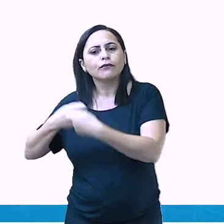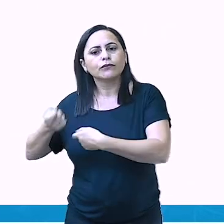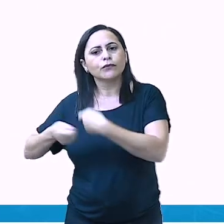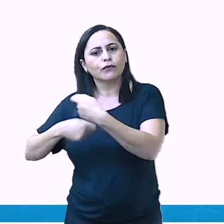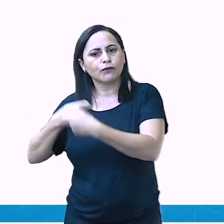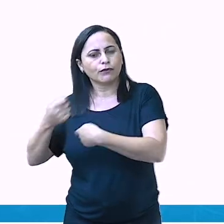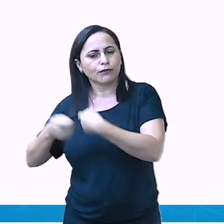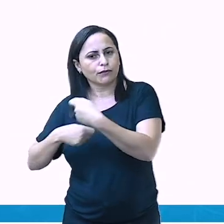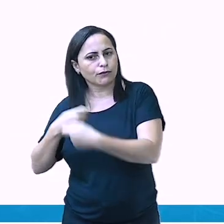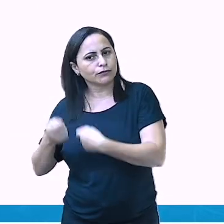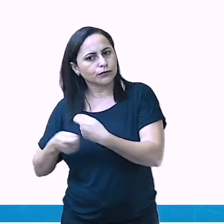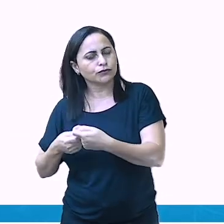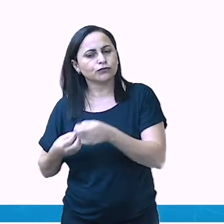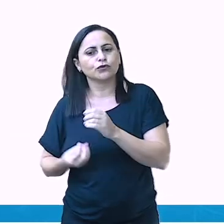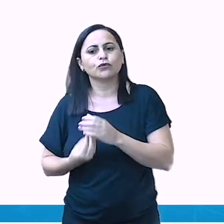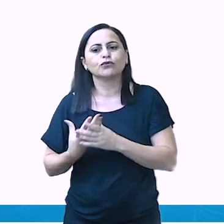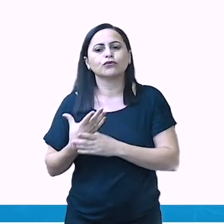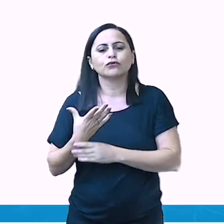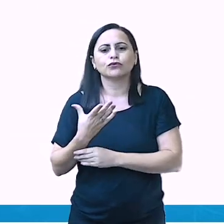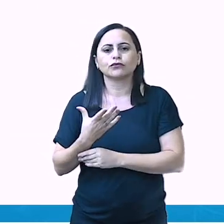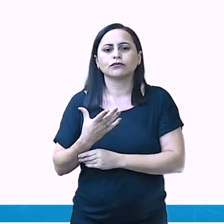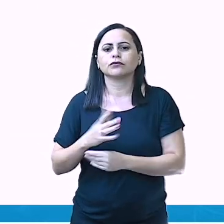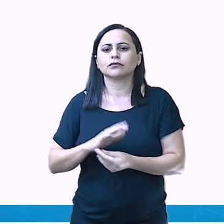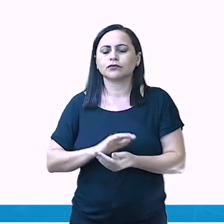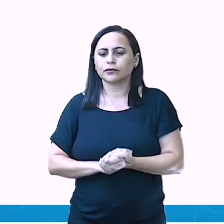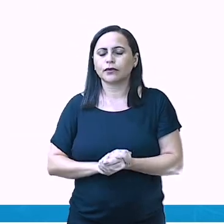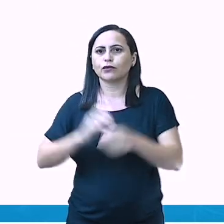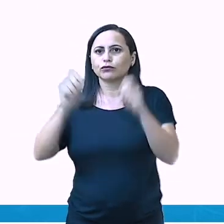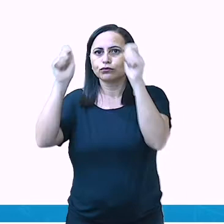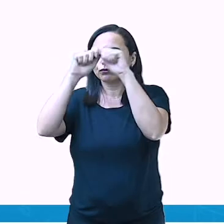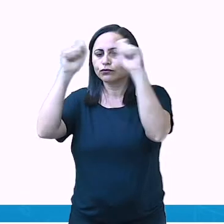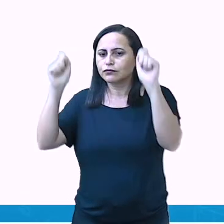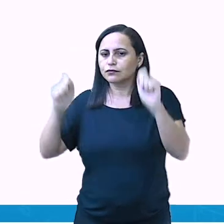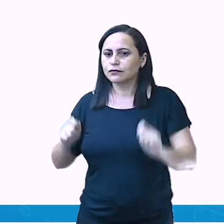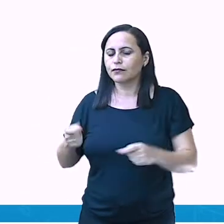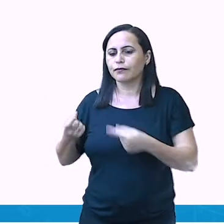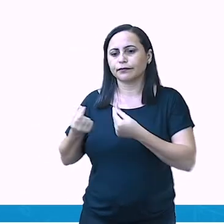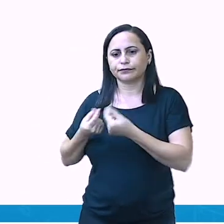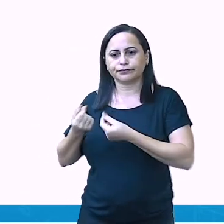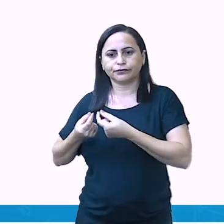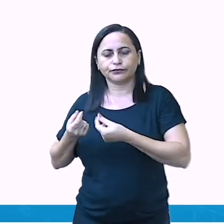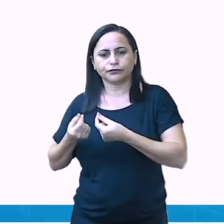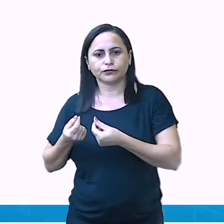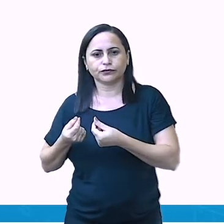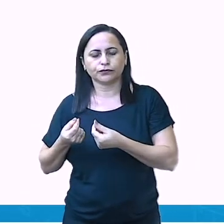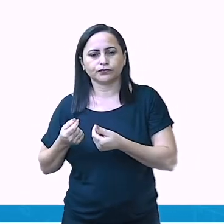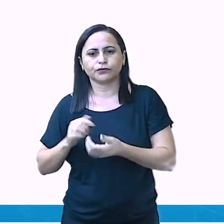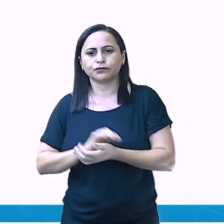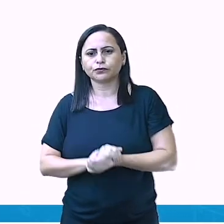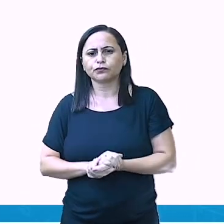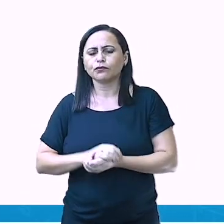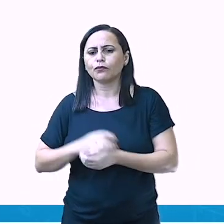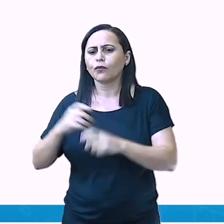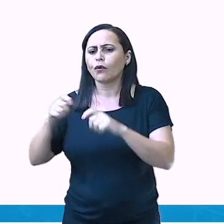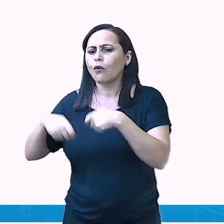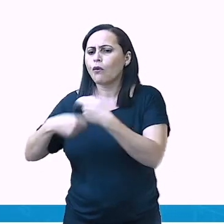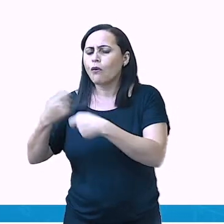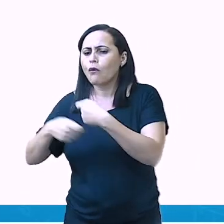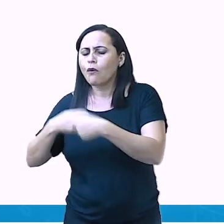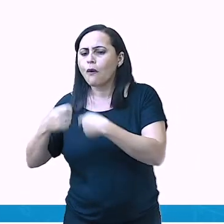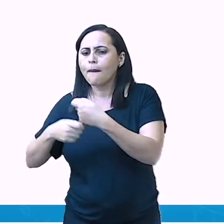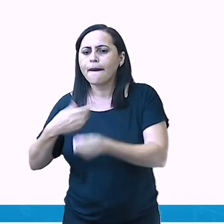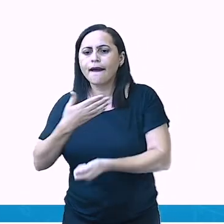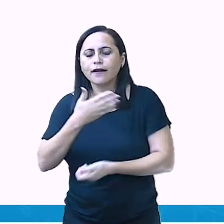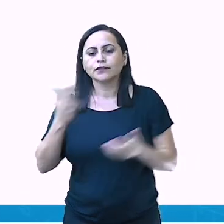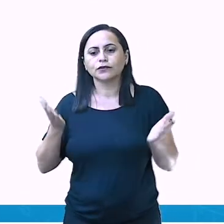quê? Com o surgimento do sistema monetário. O comércio ganha uma outra postura e, por